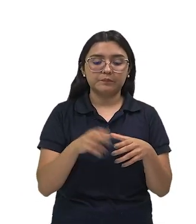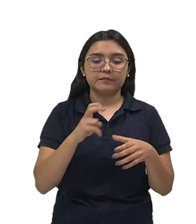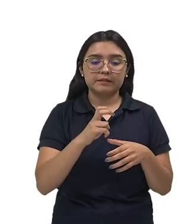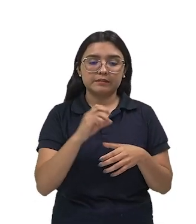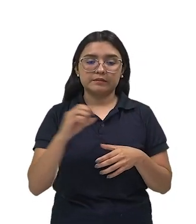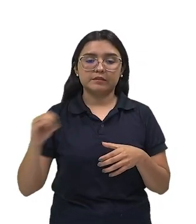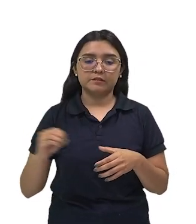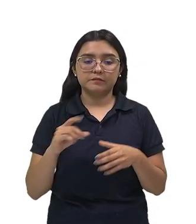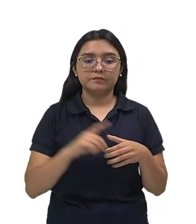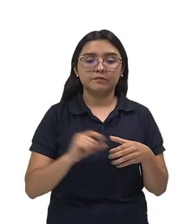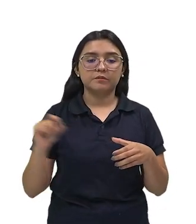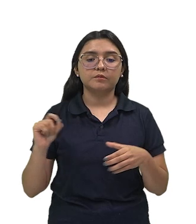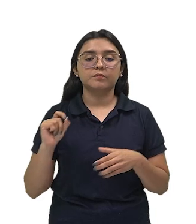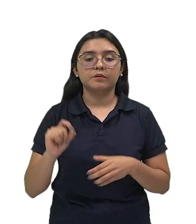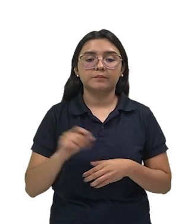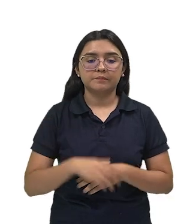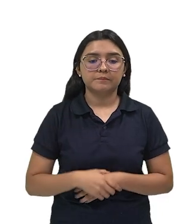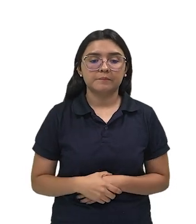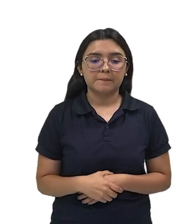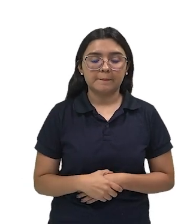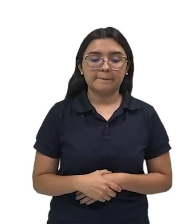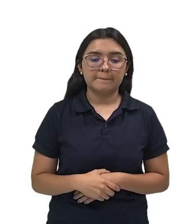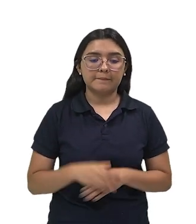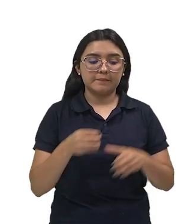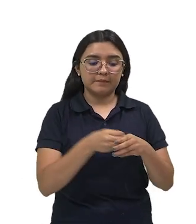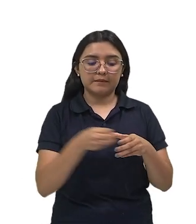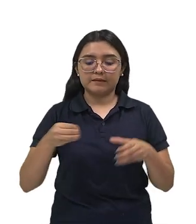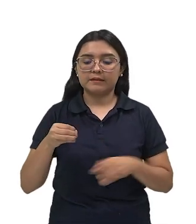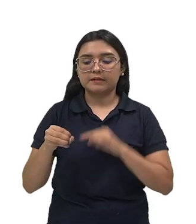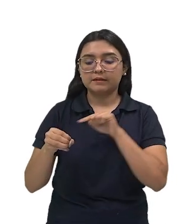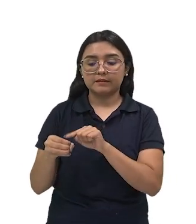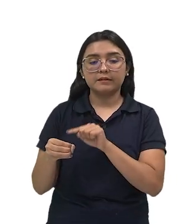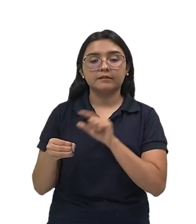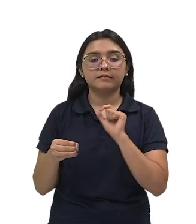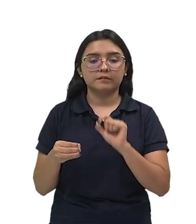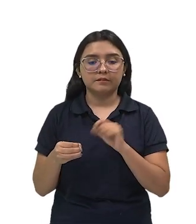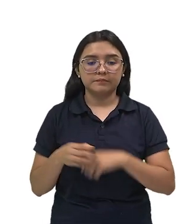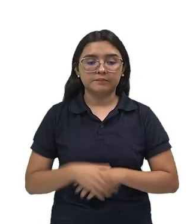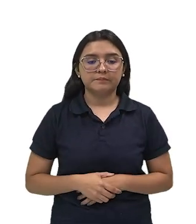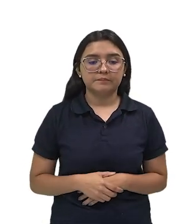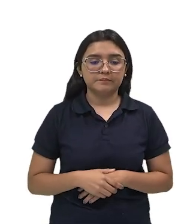a amostra que é exatamente de